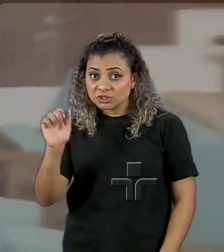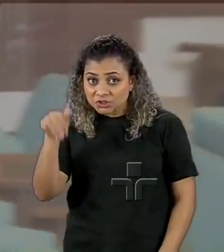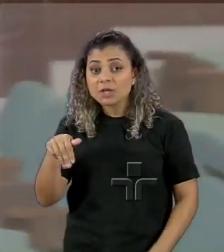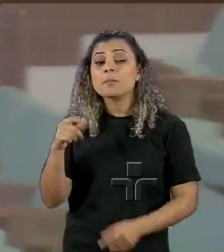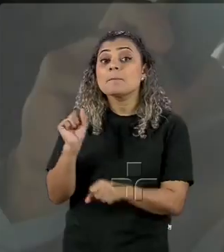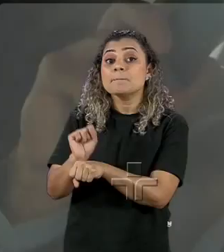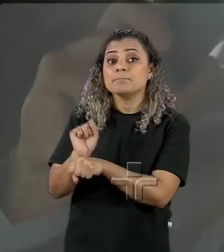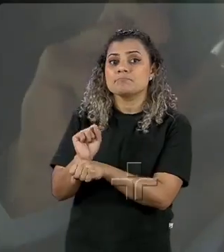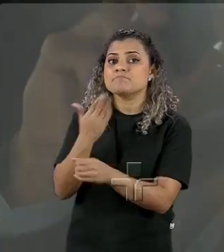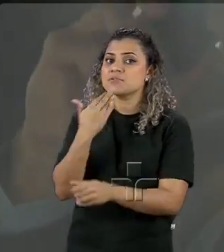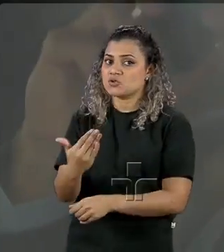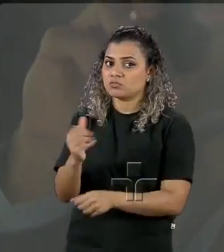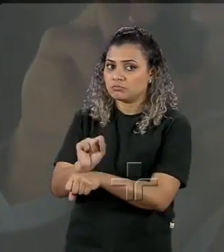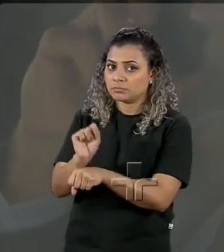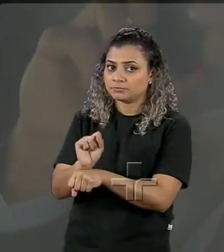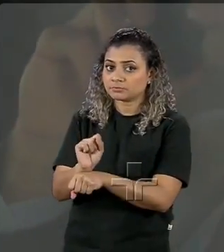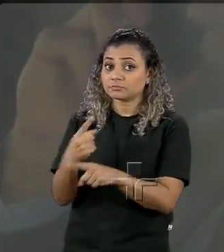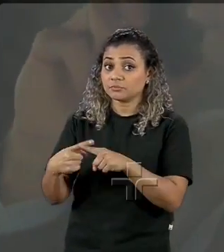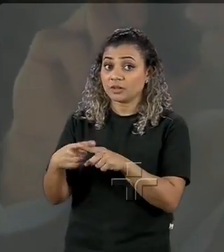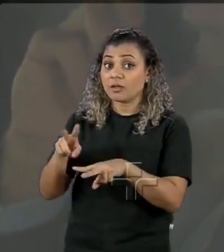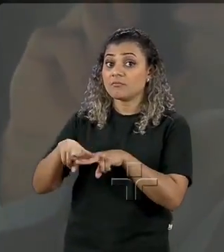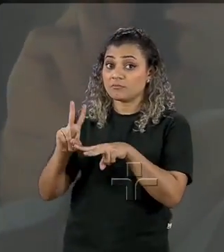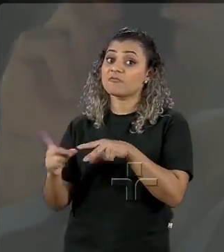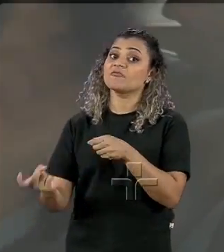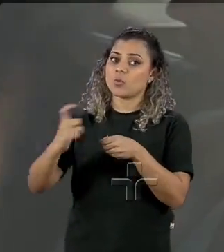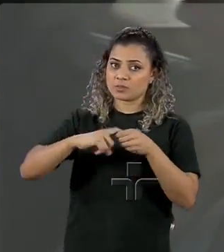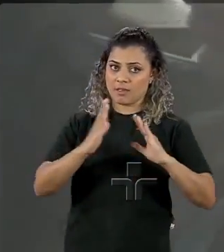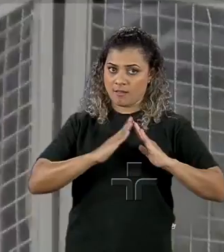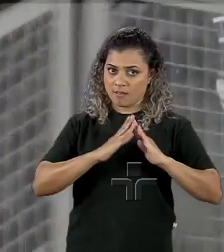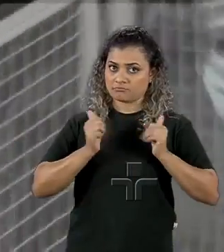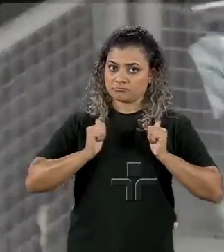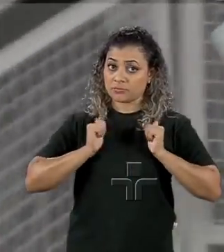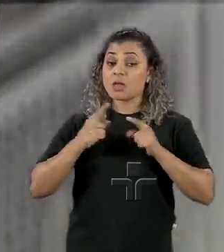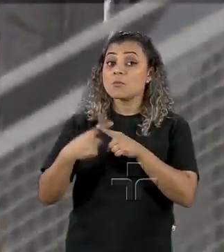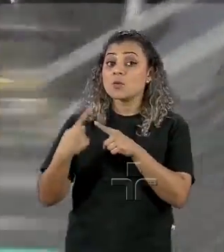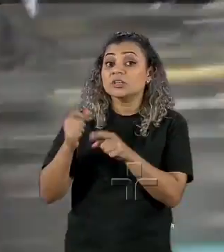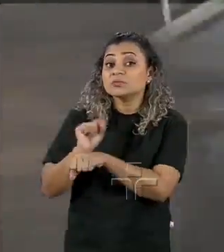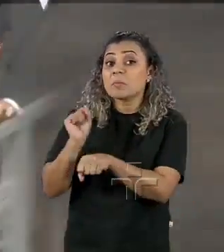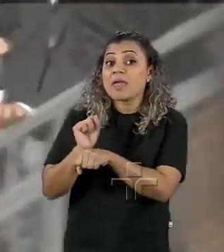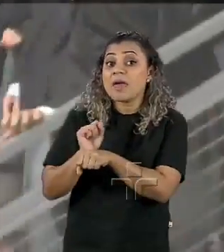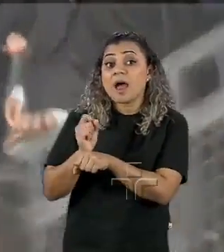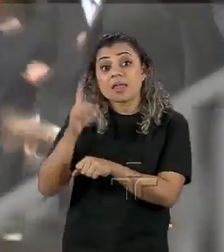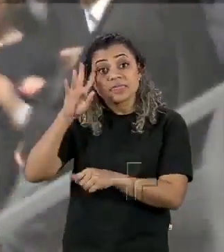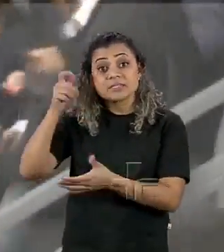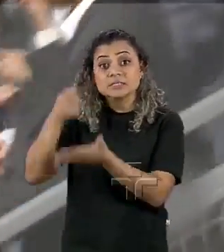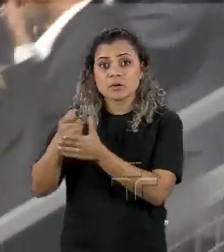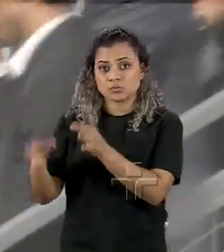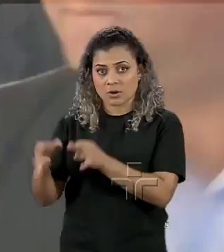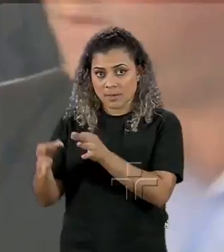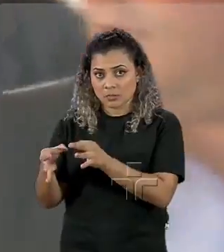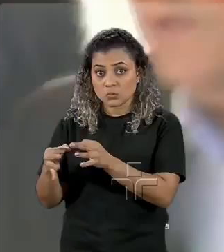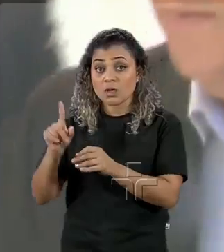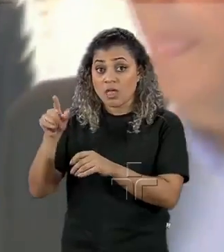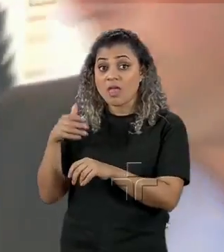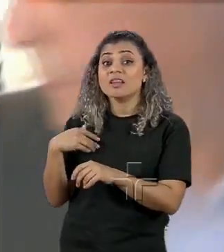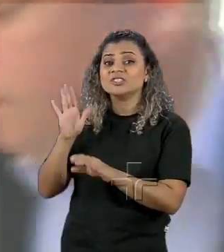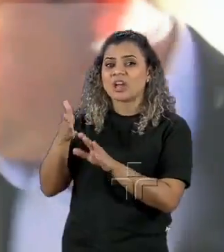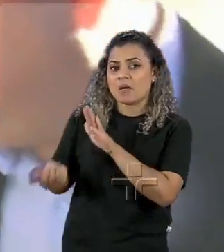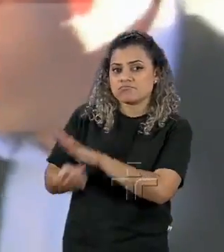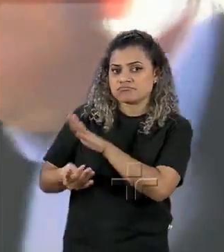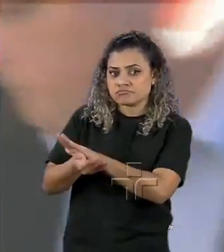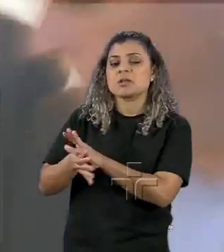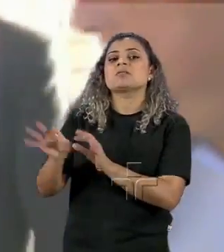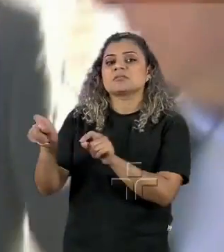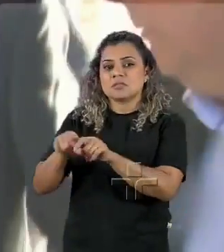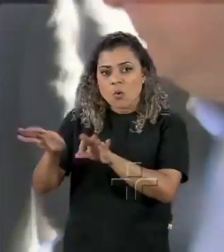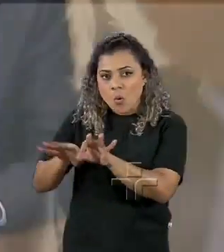em liberdade até que o caso volte a ser pautado. Acusado de corrupção passiva, organização